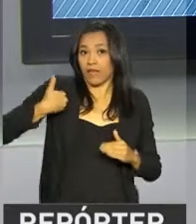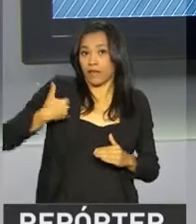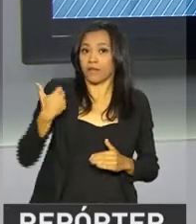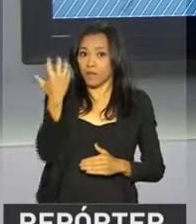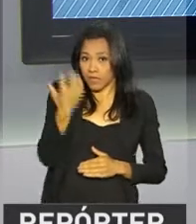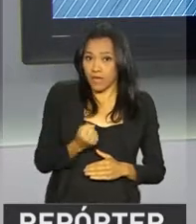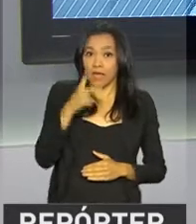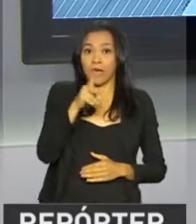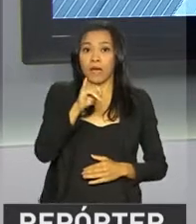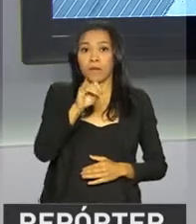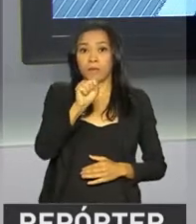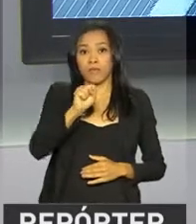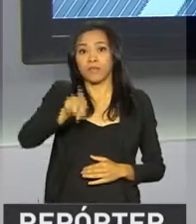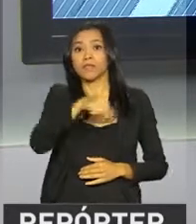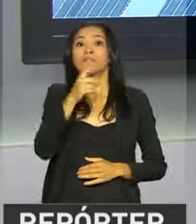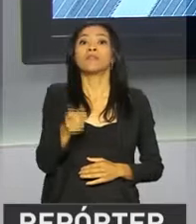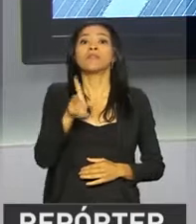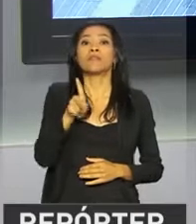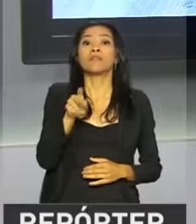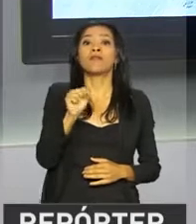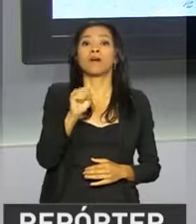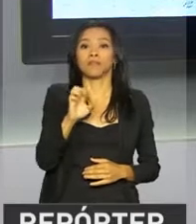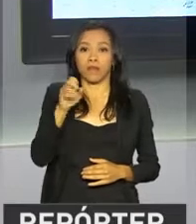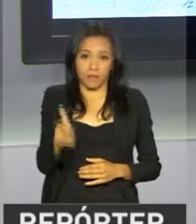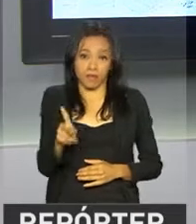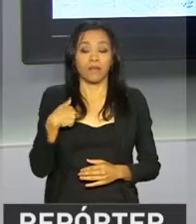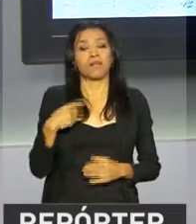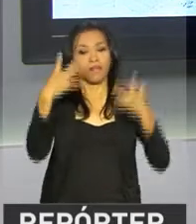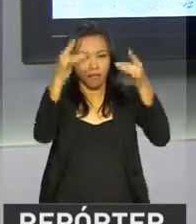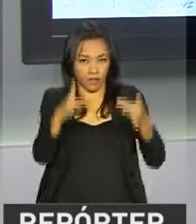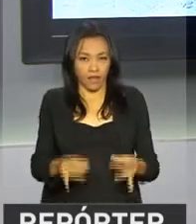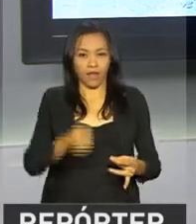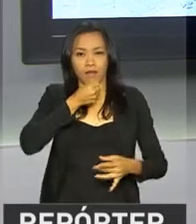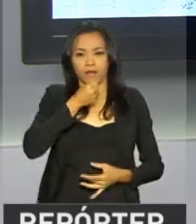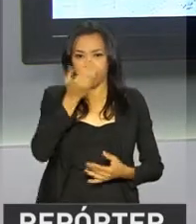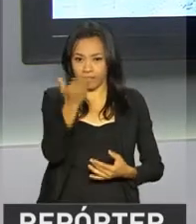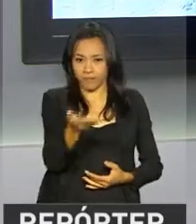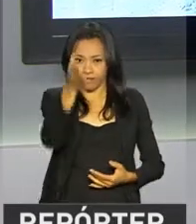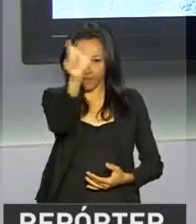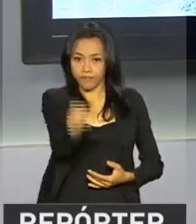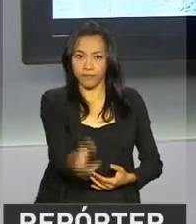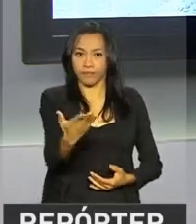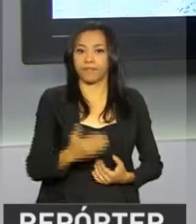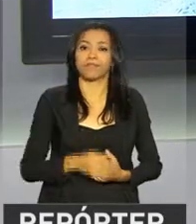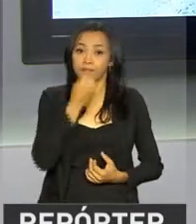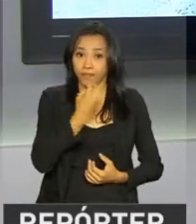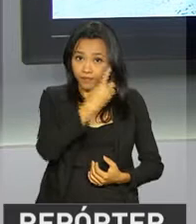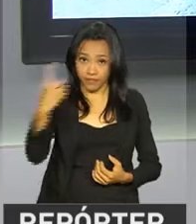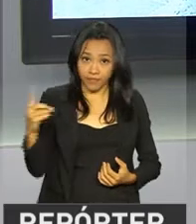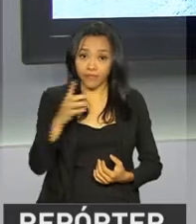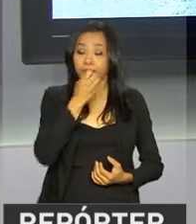Nós vamos até o Palácio do Planalto conversar com a repórter Gabriela Noronha, que traz os detalhes sobre o assunto. Bom dia, Gabriela. Bom